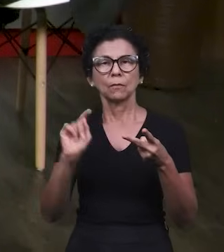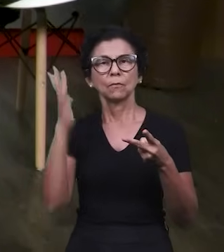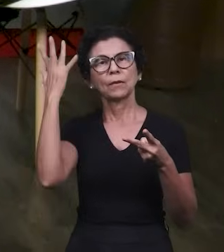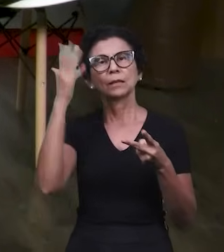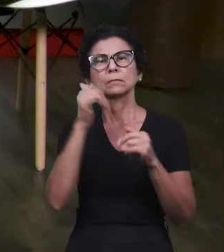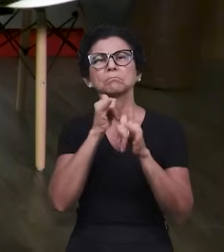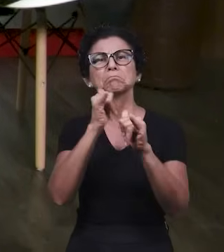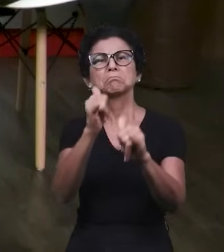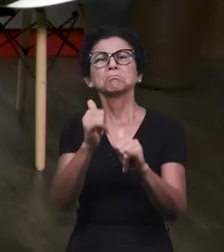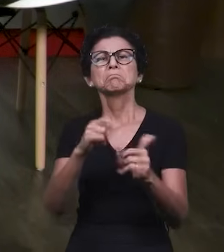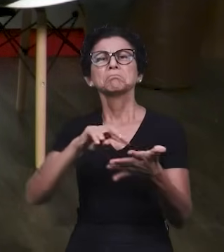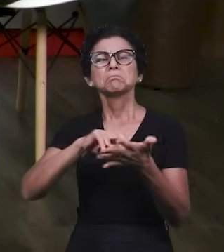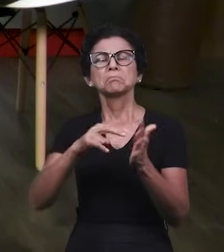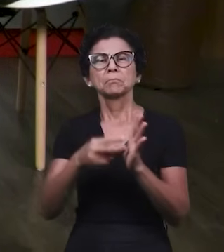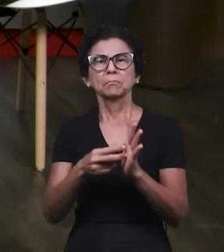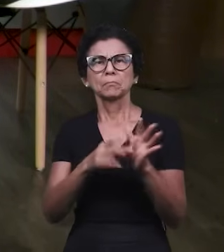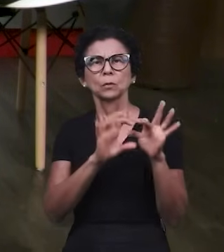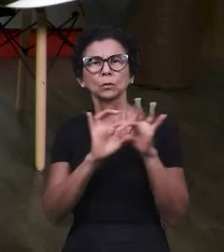trombetas?